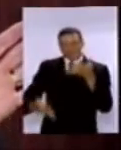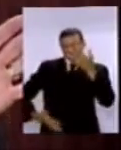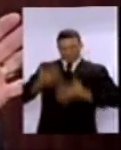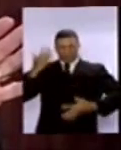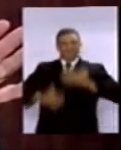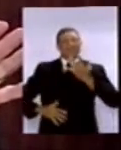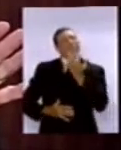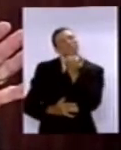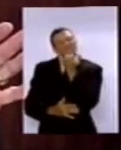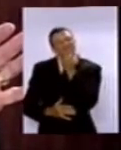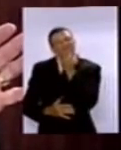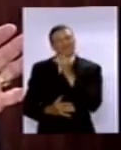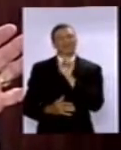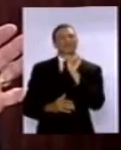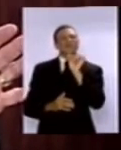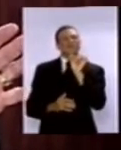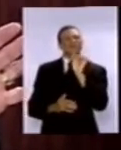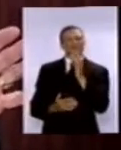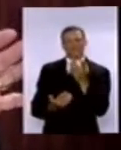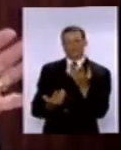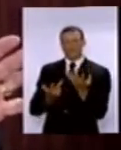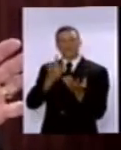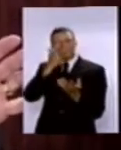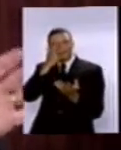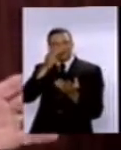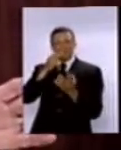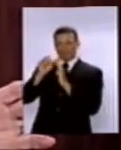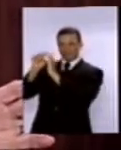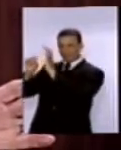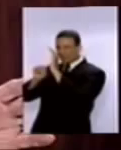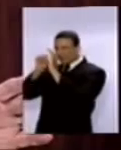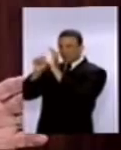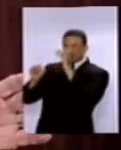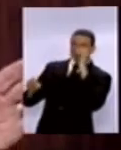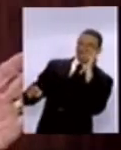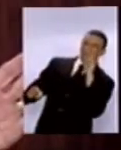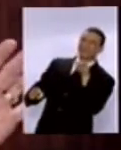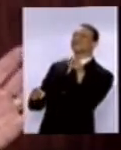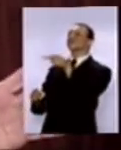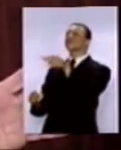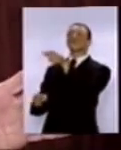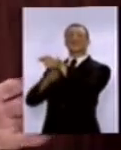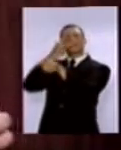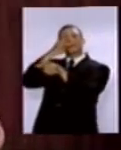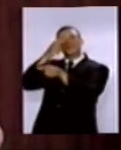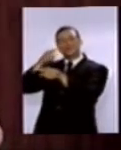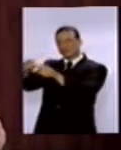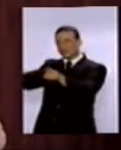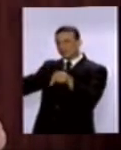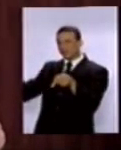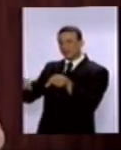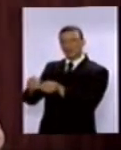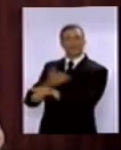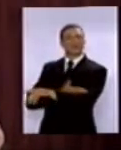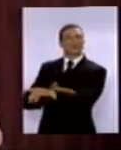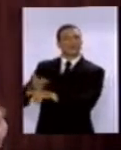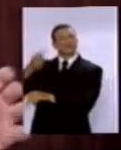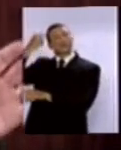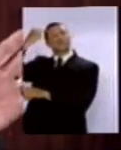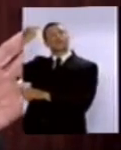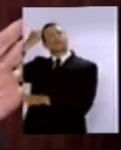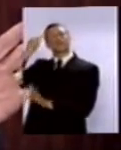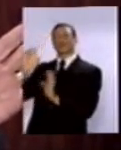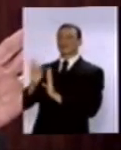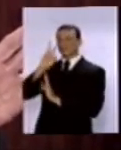é pelo filho pela pela pelo o ângulo da câmera o prédio do supremo tribunal federal tem essa característica é da